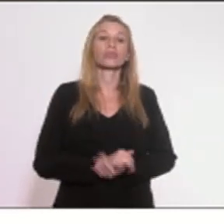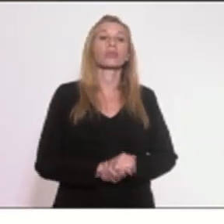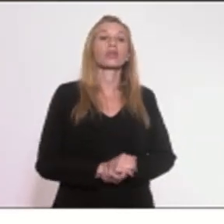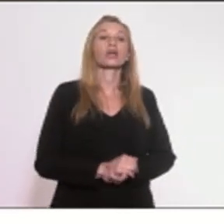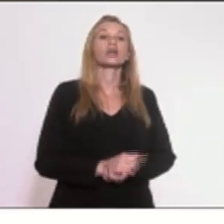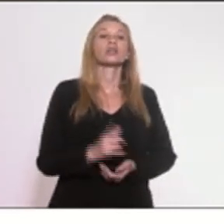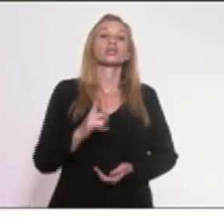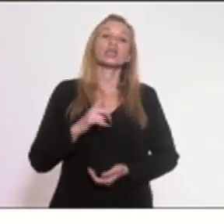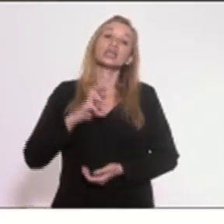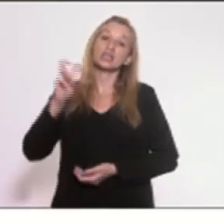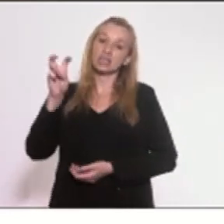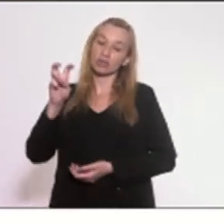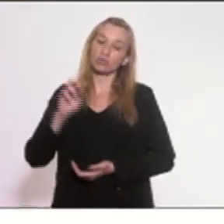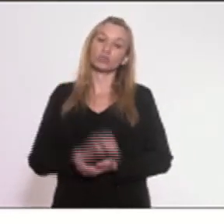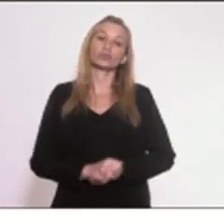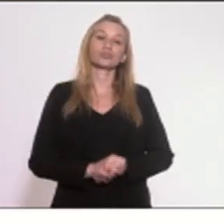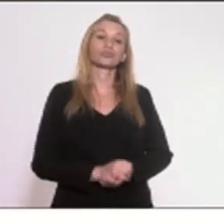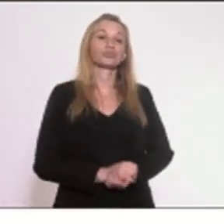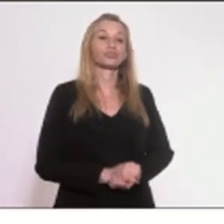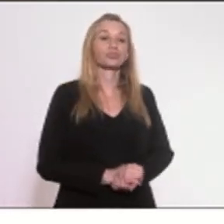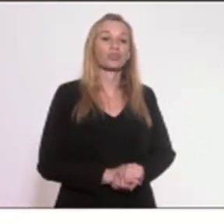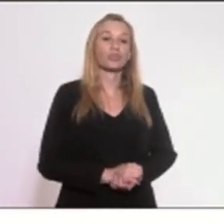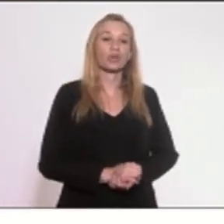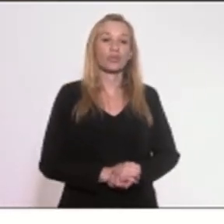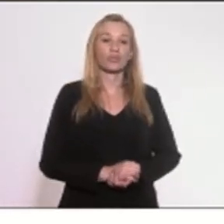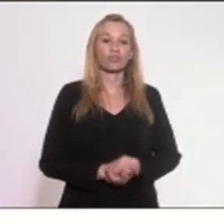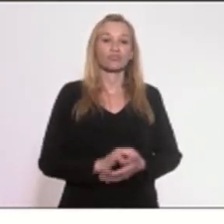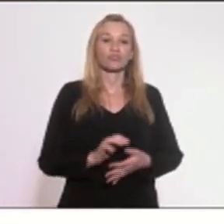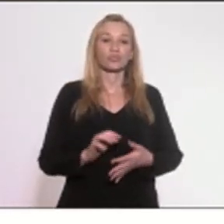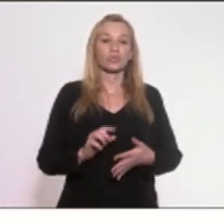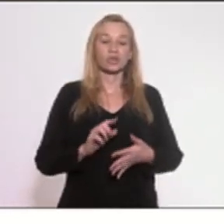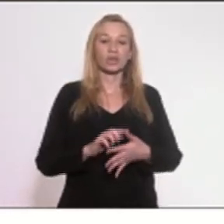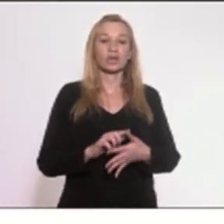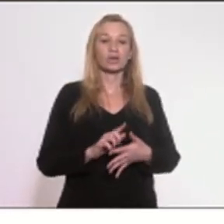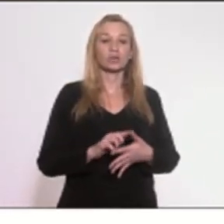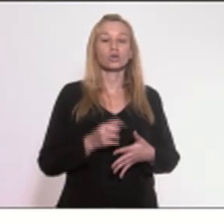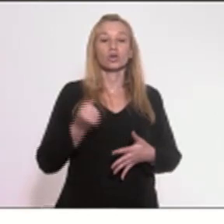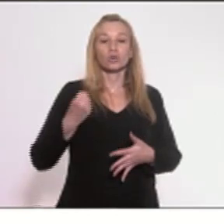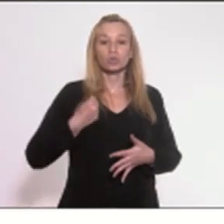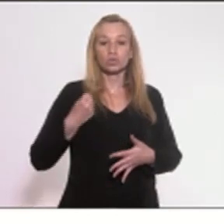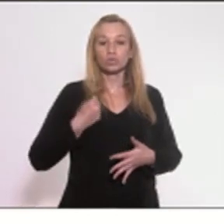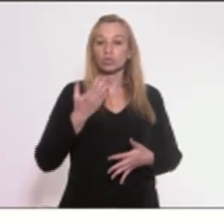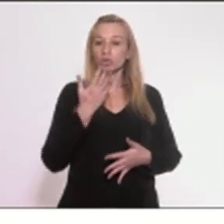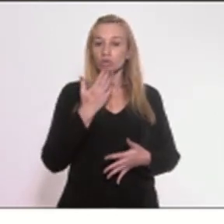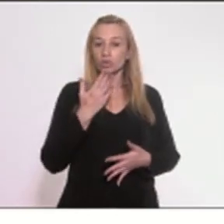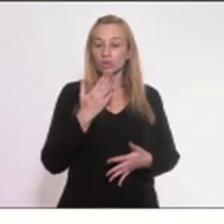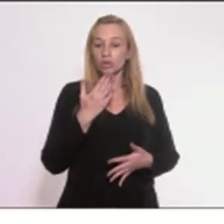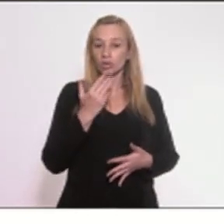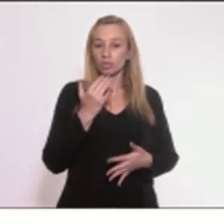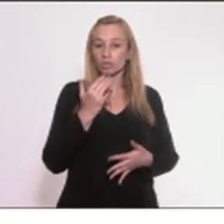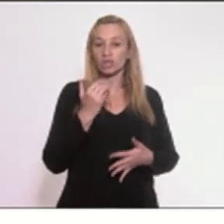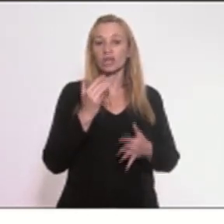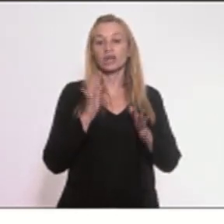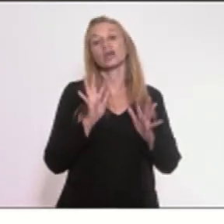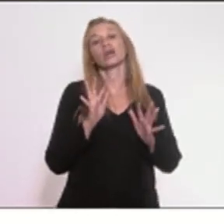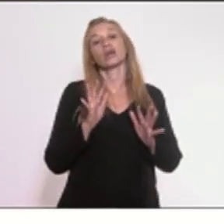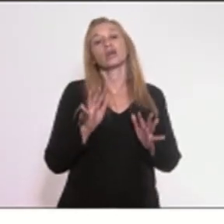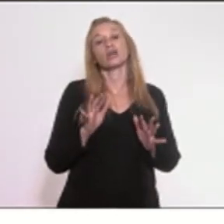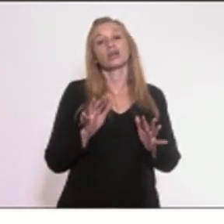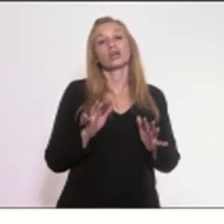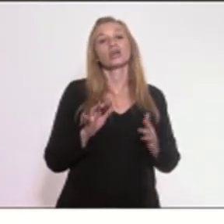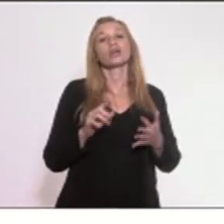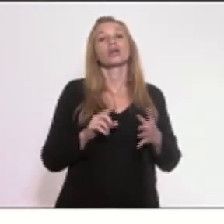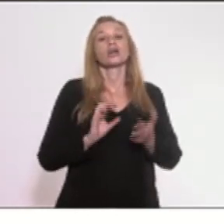existem cinco medidas, e entre elas estão aumento do auxílio alimentação no Departamento de Estrada e Rodagem, concessão